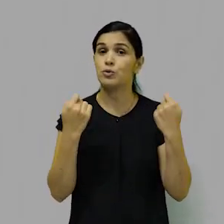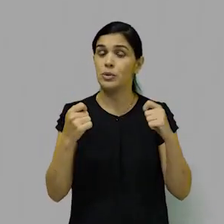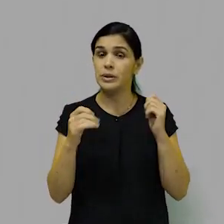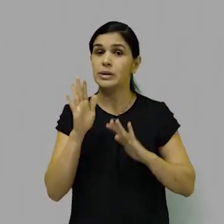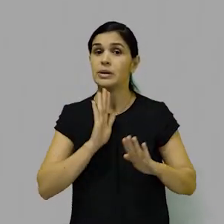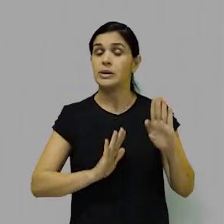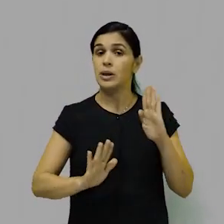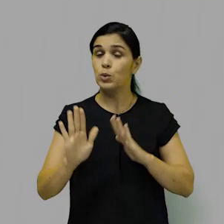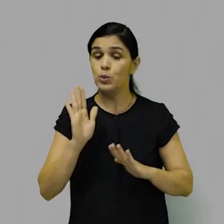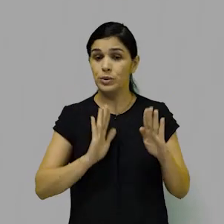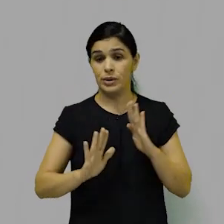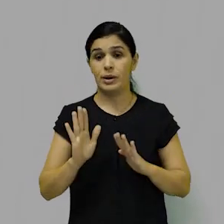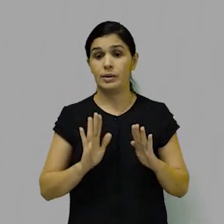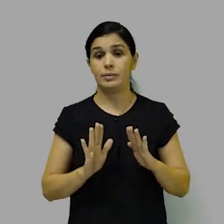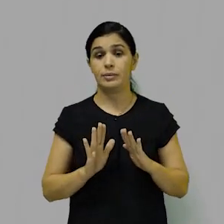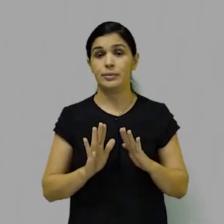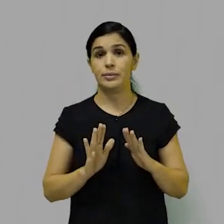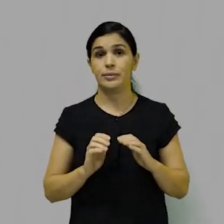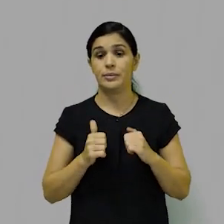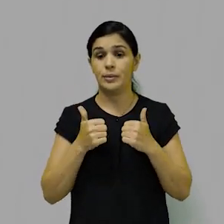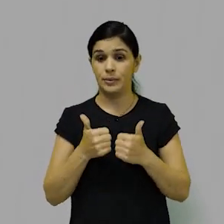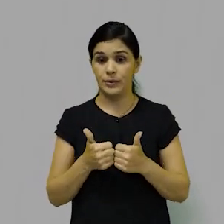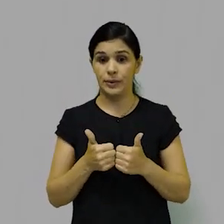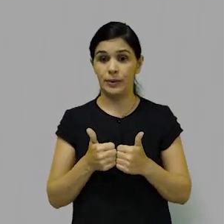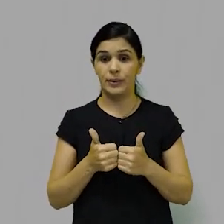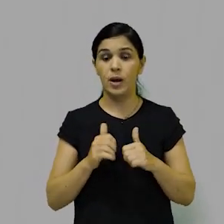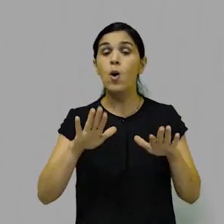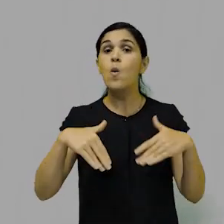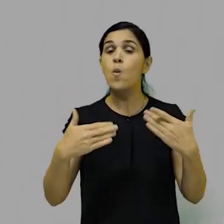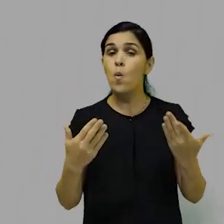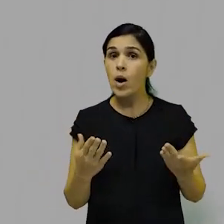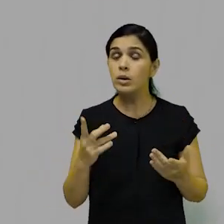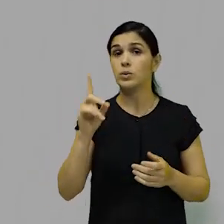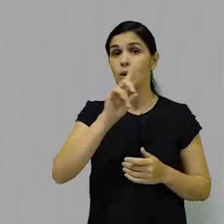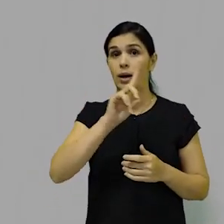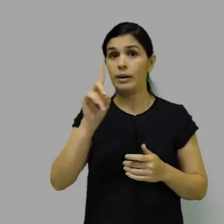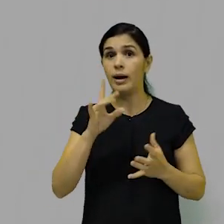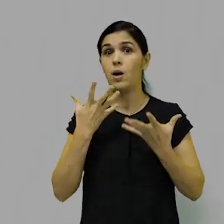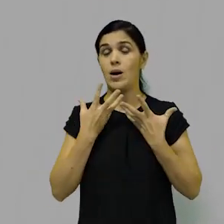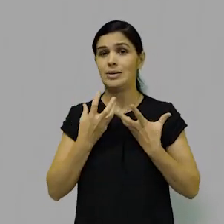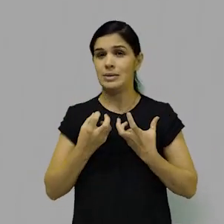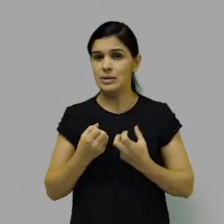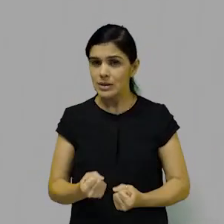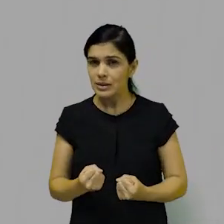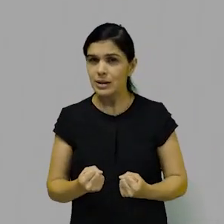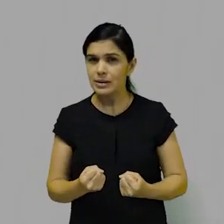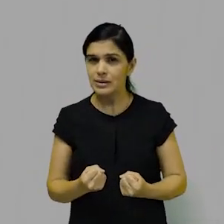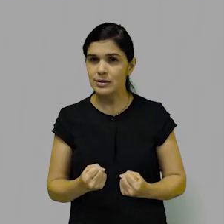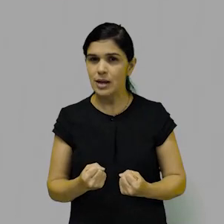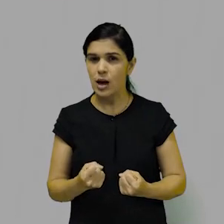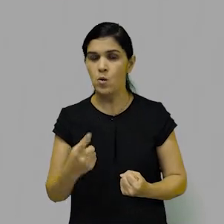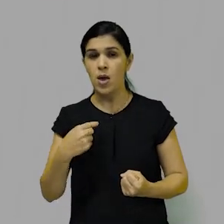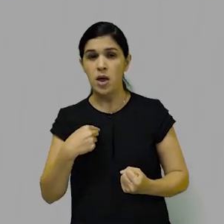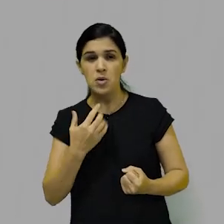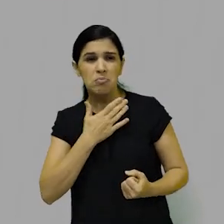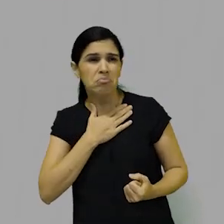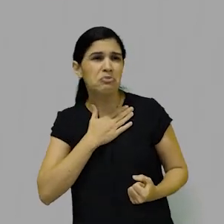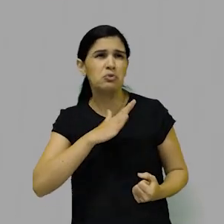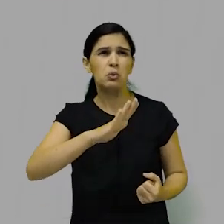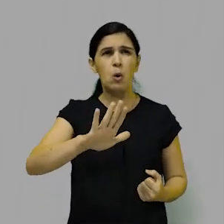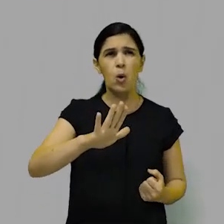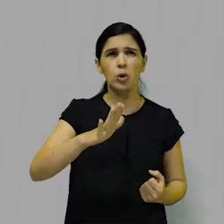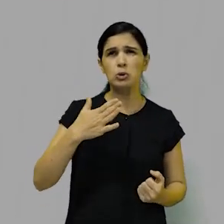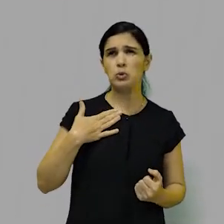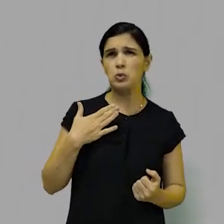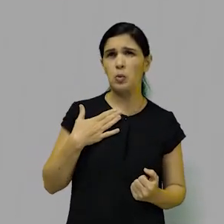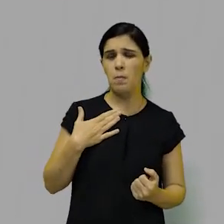colocam aqui, ó, ela coloca aqui, ó, quando a não aceitação, ela nega a aceitação do corpo, põe em risco a saúde da